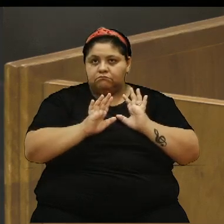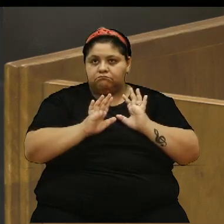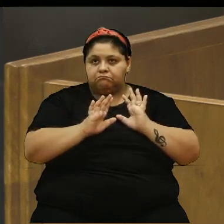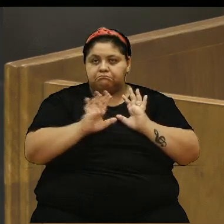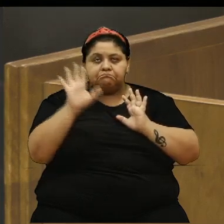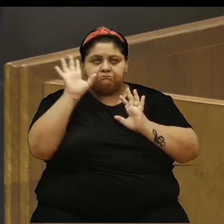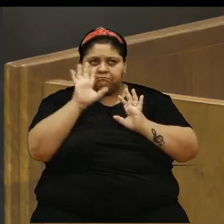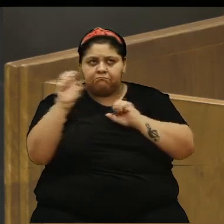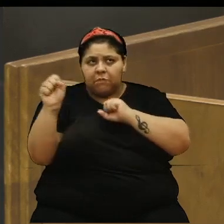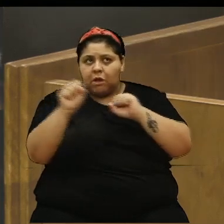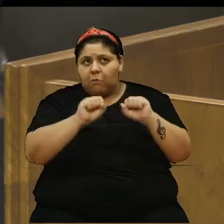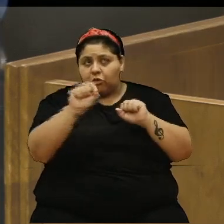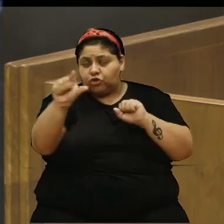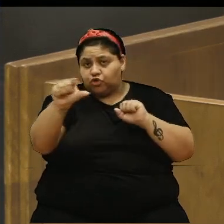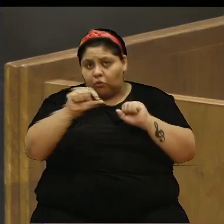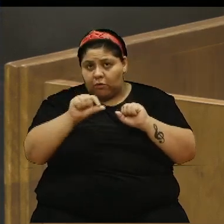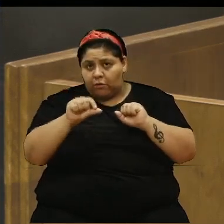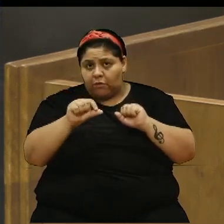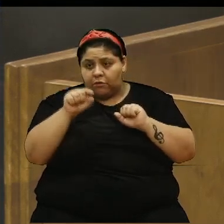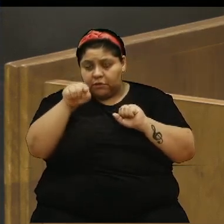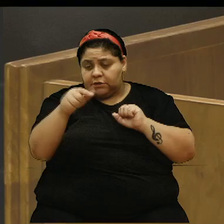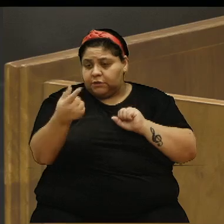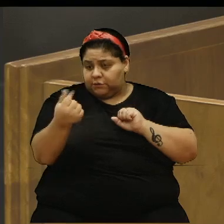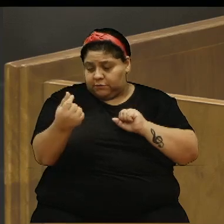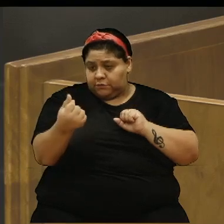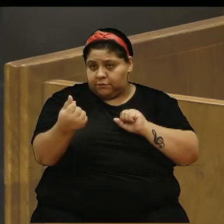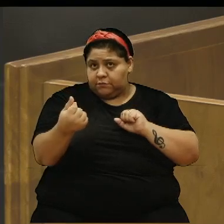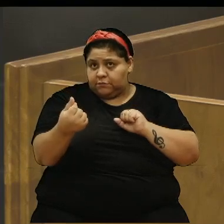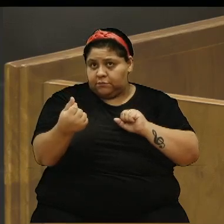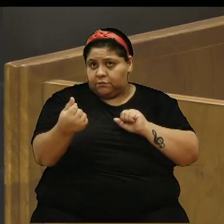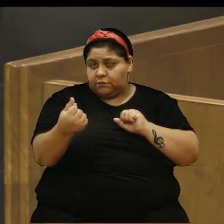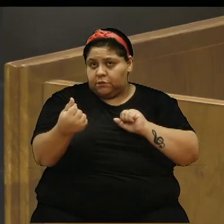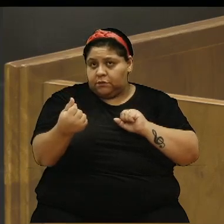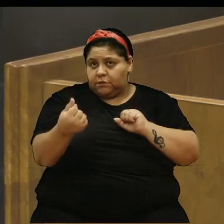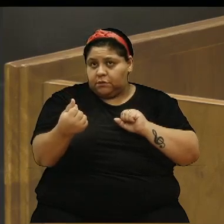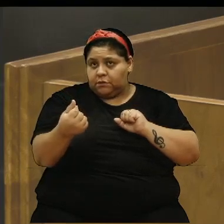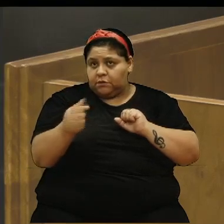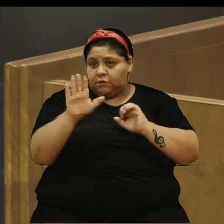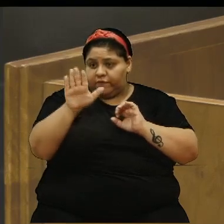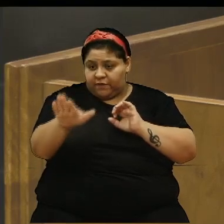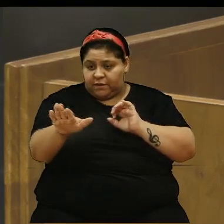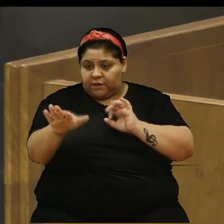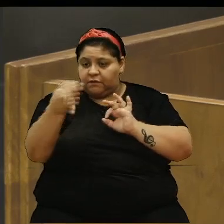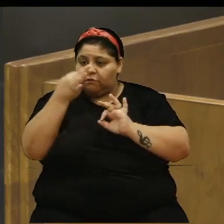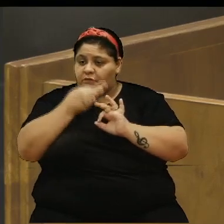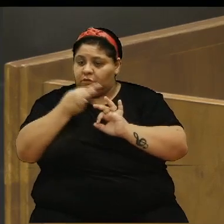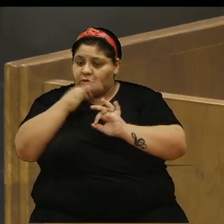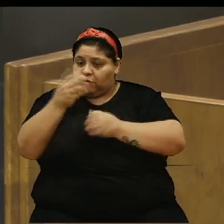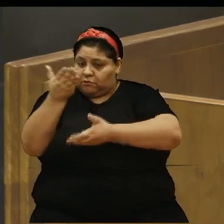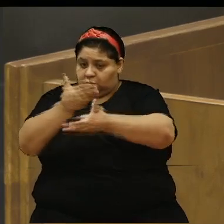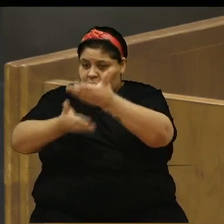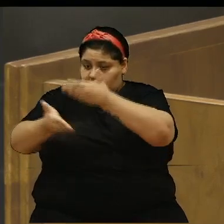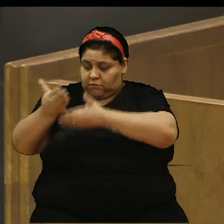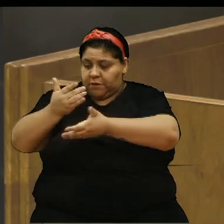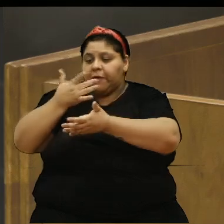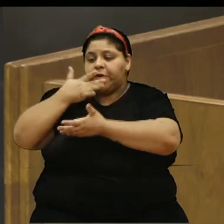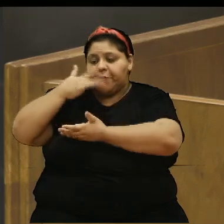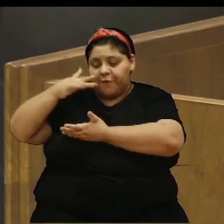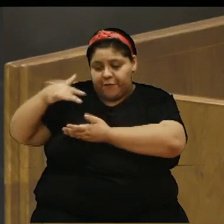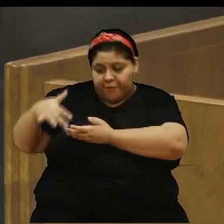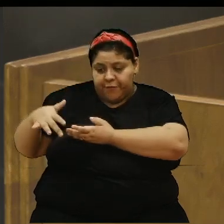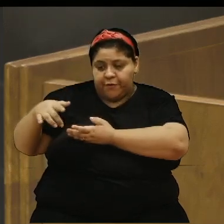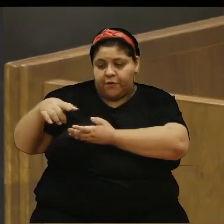legal, a gente pode decidir se esse recurso que a gente tem na nossa mão fica em Caxias para atender as nossas crianças, os